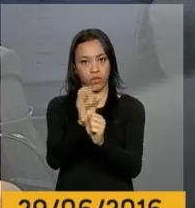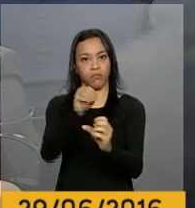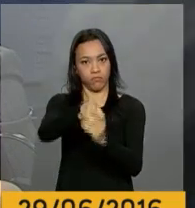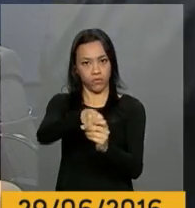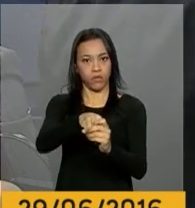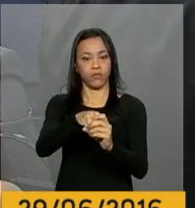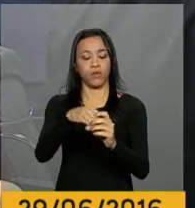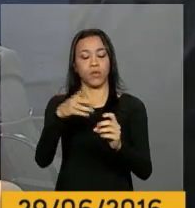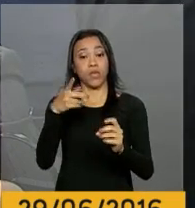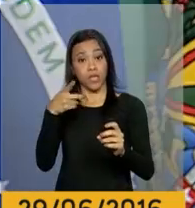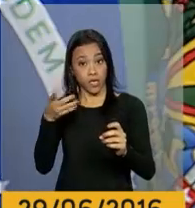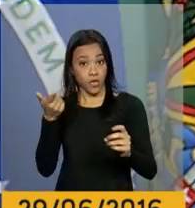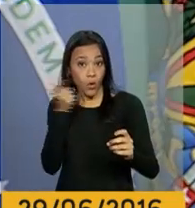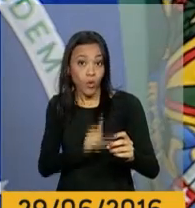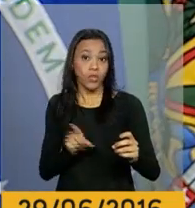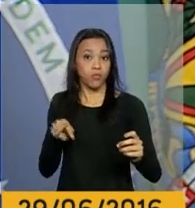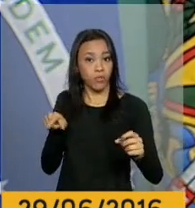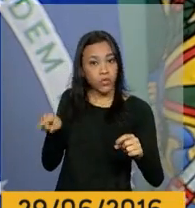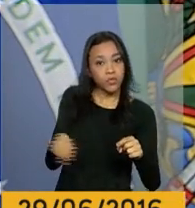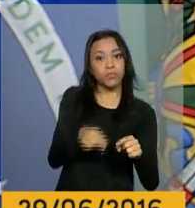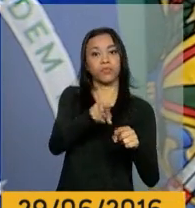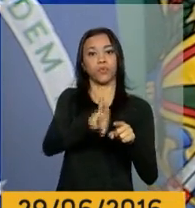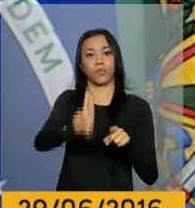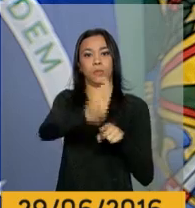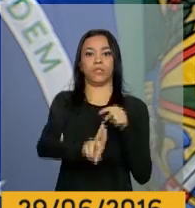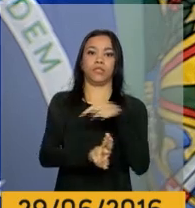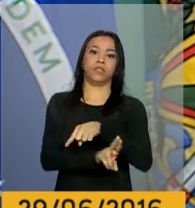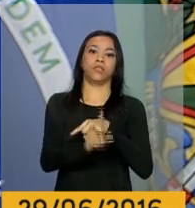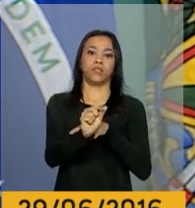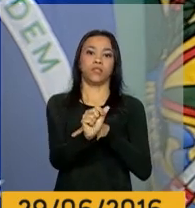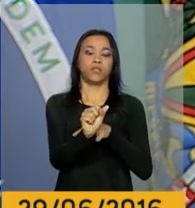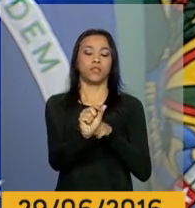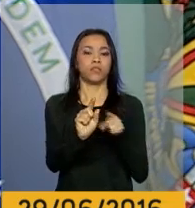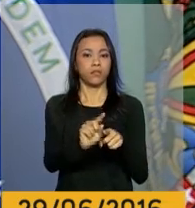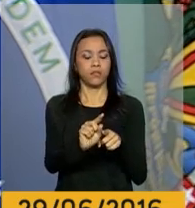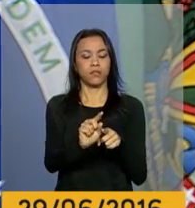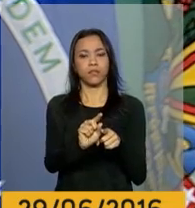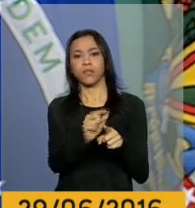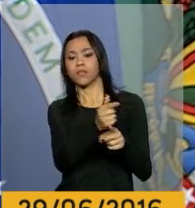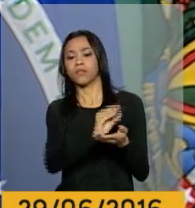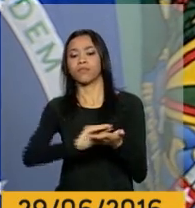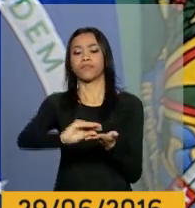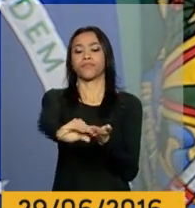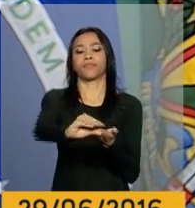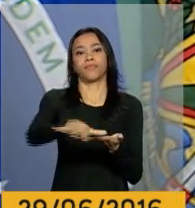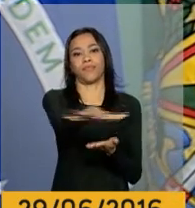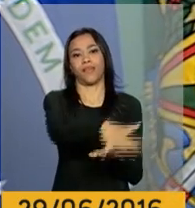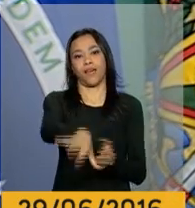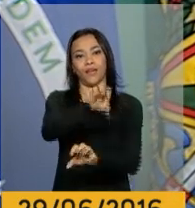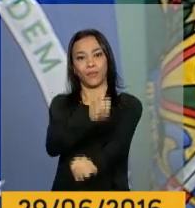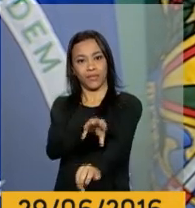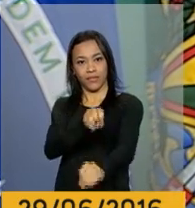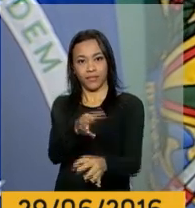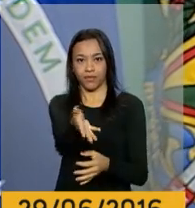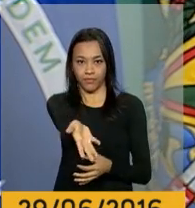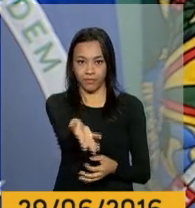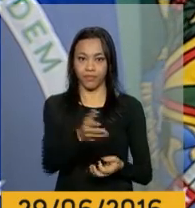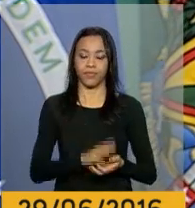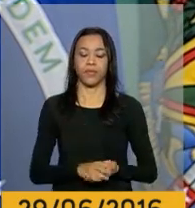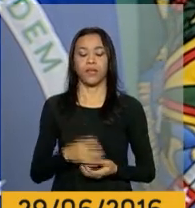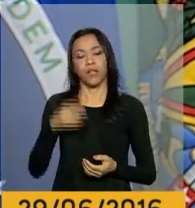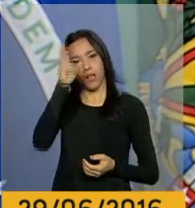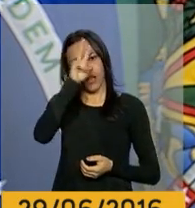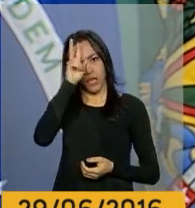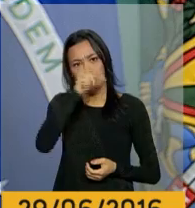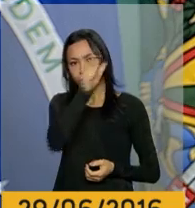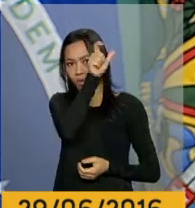estão no orçamento, poderão paulatinamente sendo aplicadas na educação. Vejam, relembra o